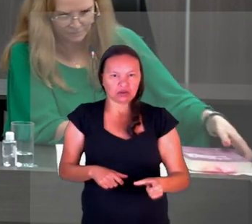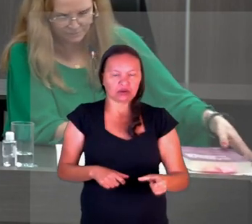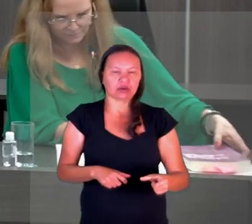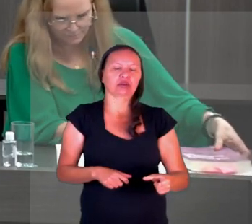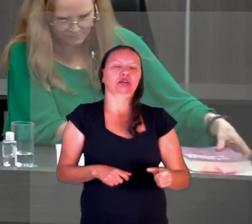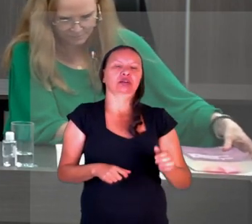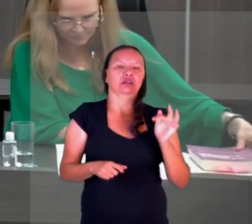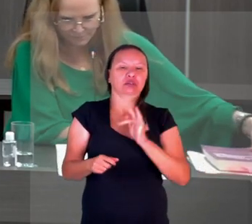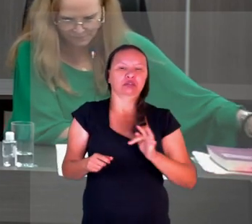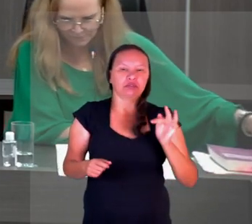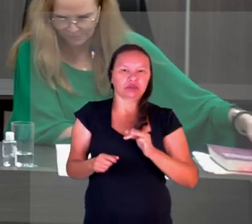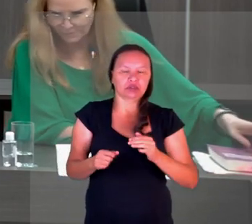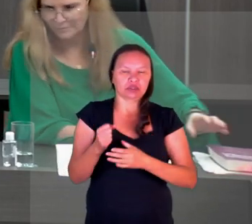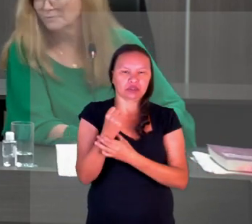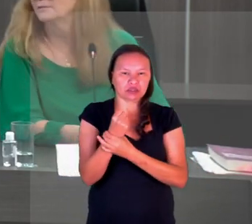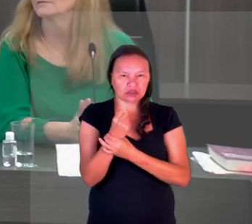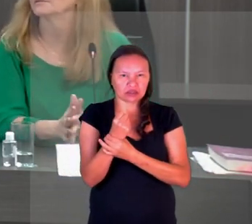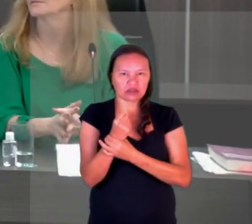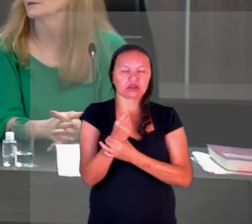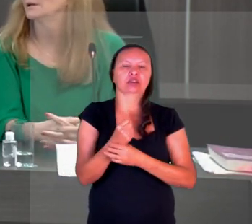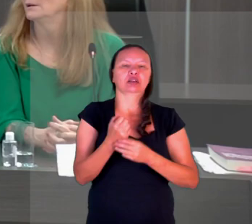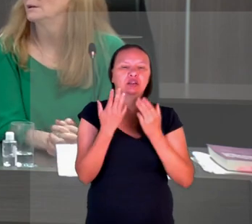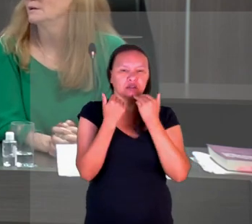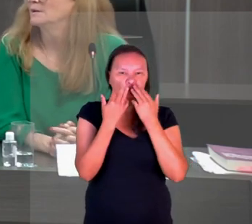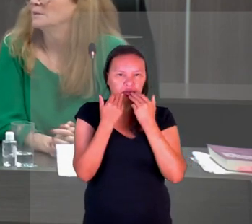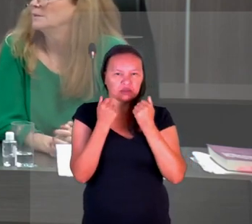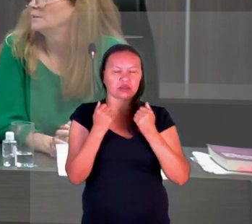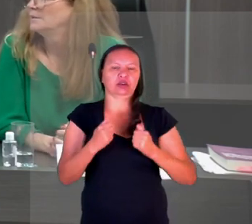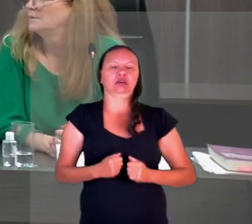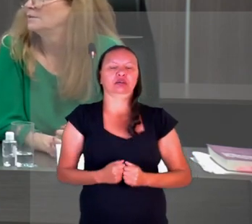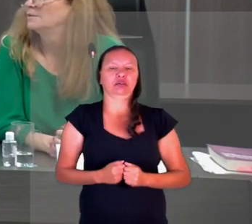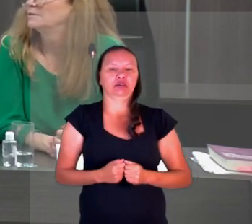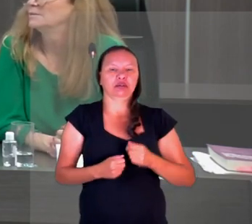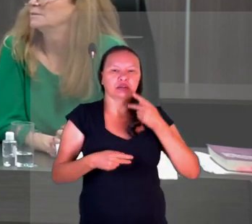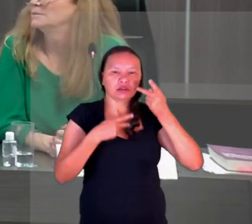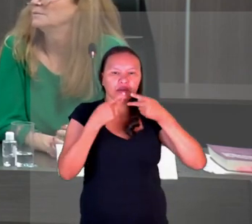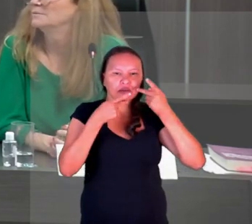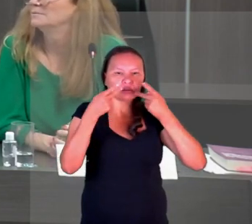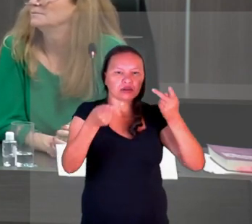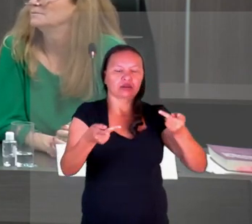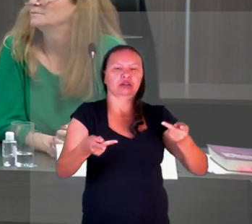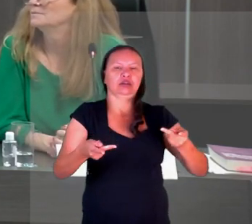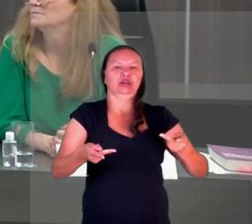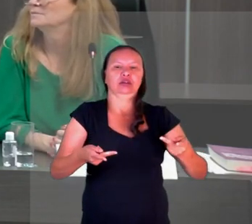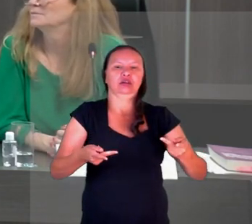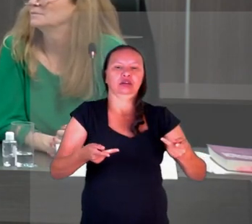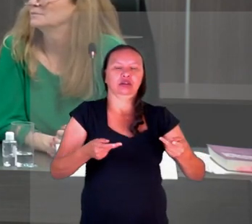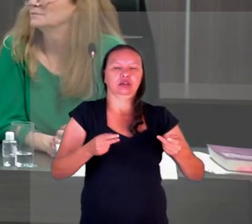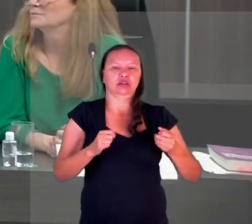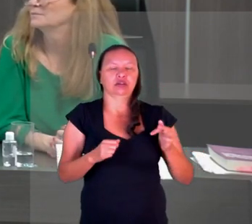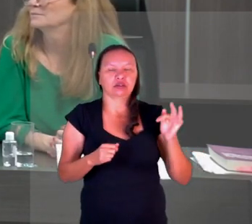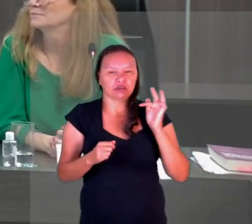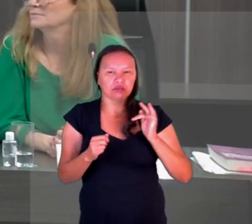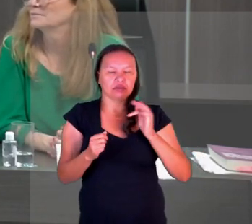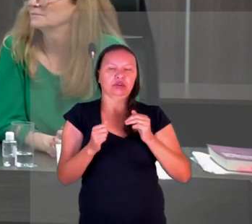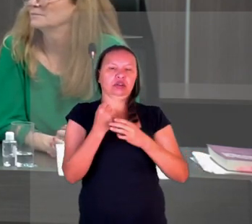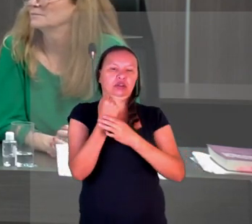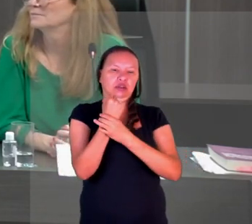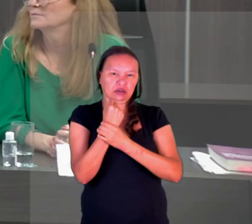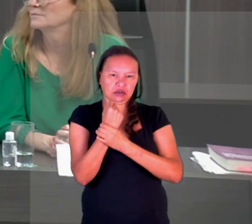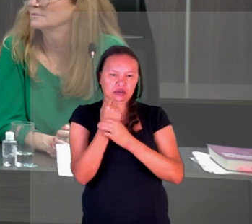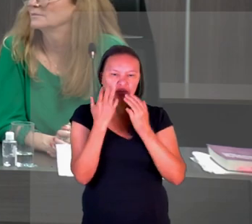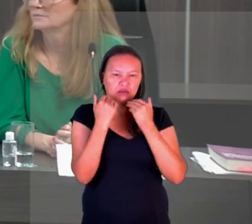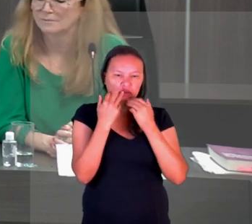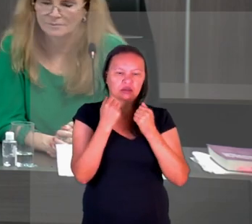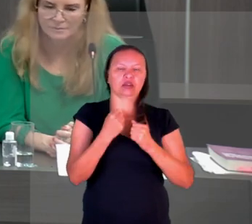Brasileiro de soberania e segurança alimentar e nutricional eh que vai falar sobre o Fórum Brasileiro de soberania e segurança alimentar e